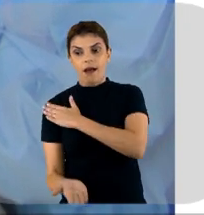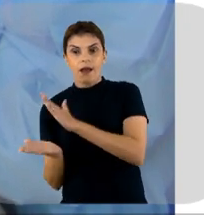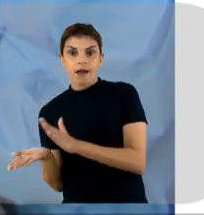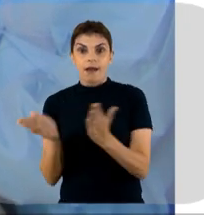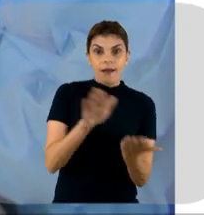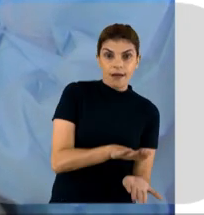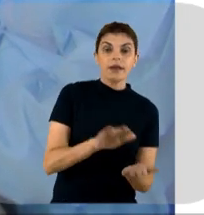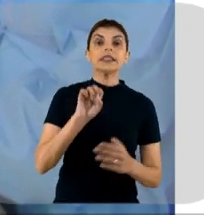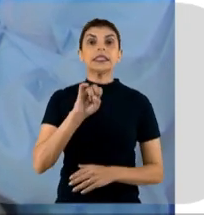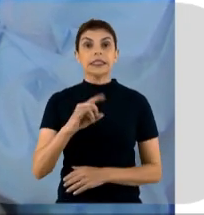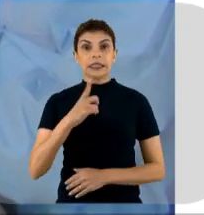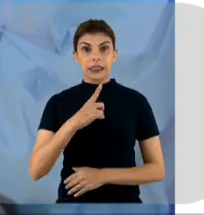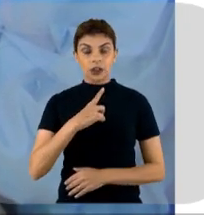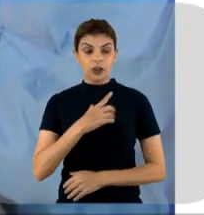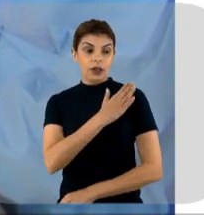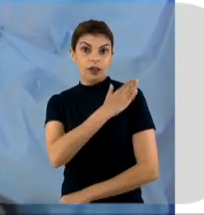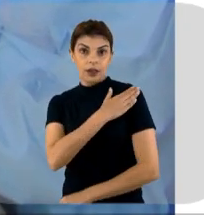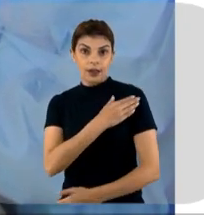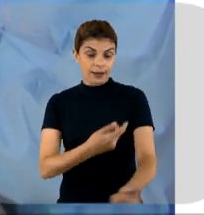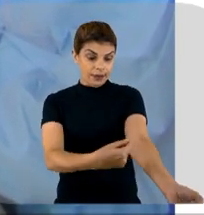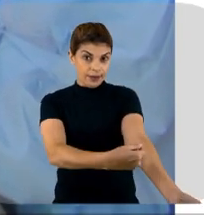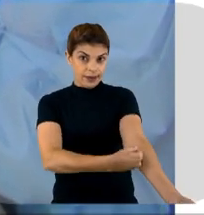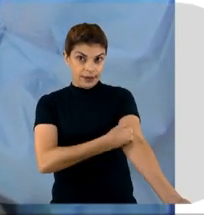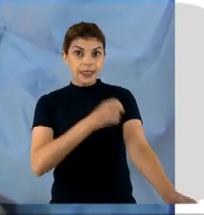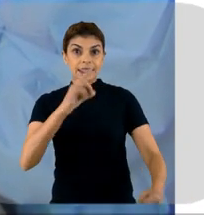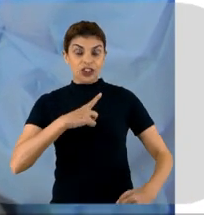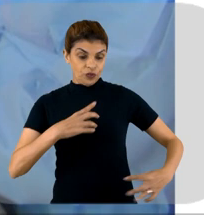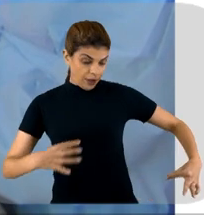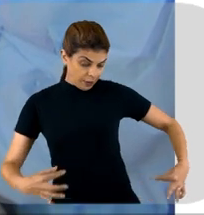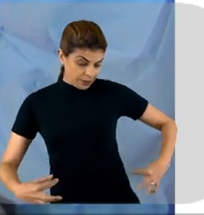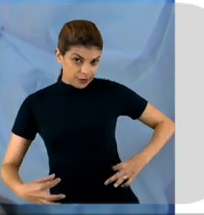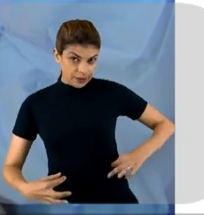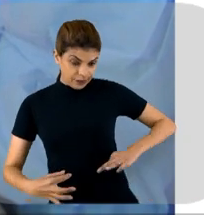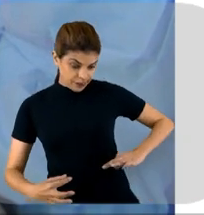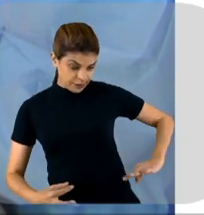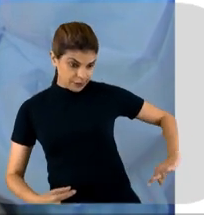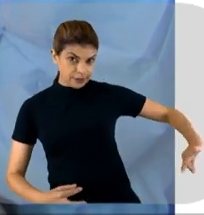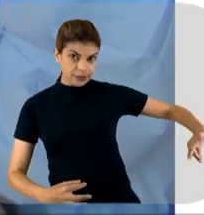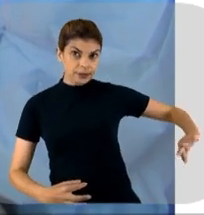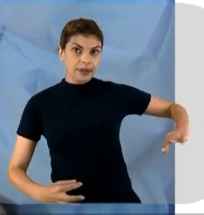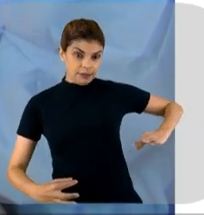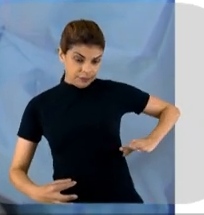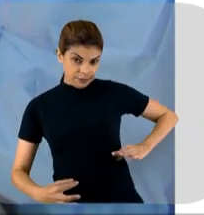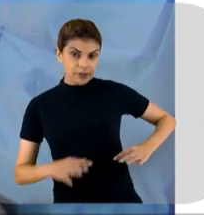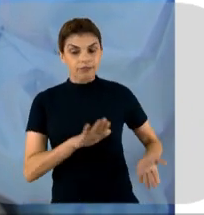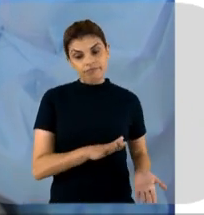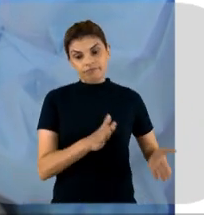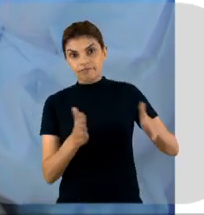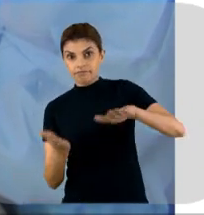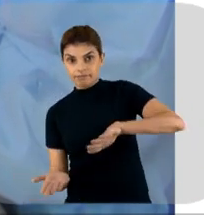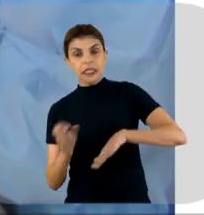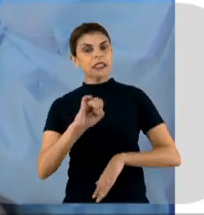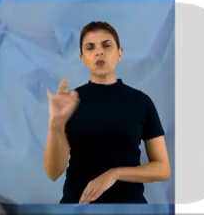paciente. Se houver dreno torácico, nós devemos virar o paciente para o lado oposto ao dreno